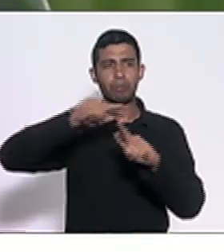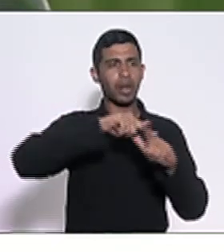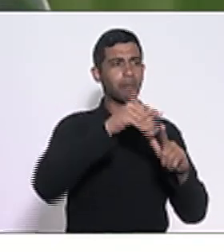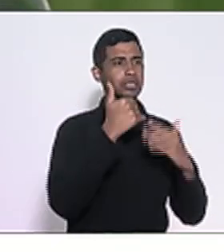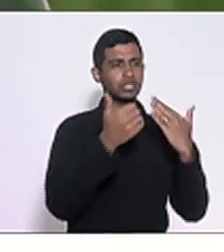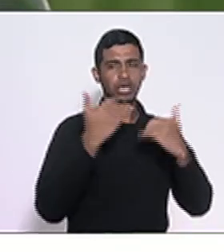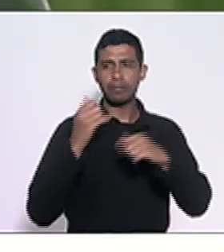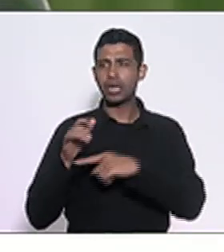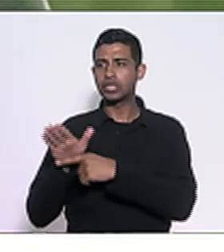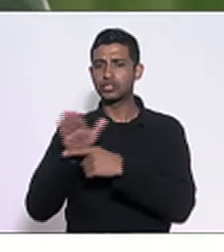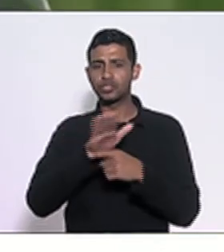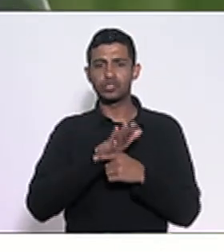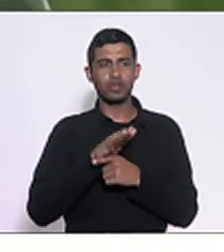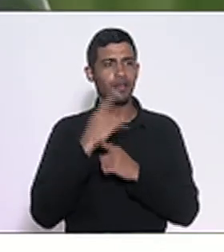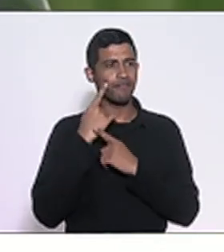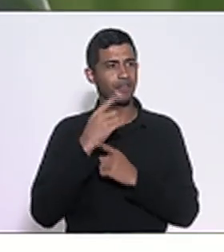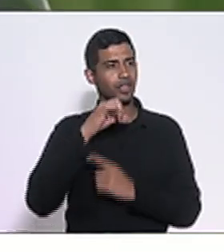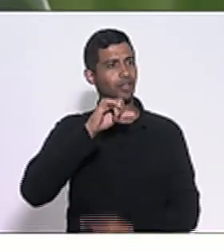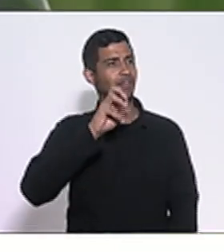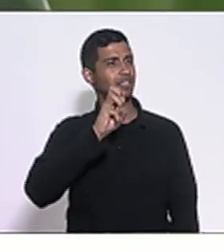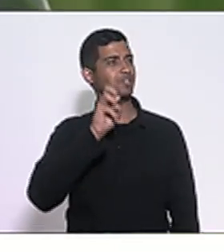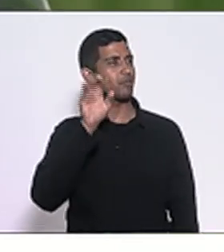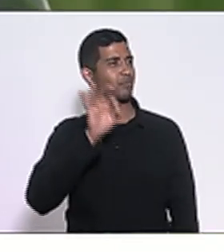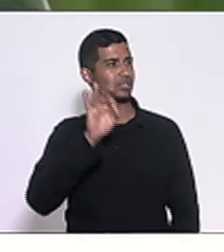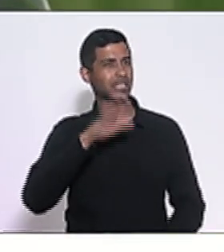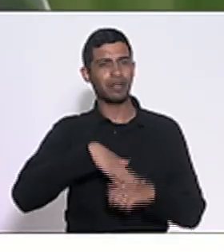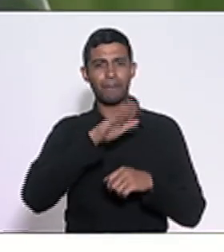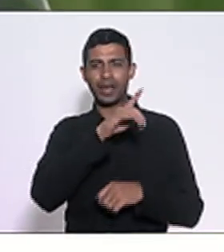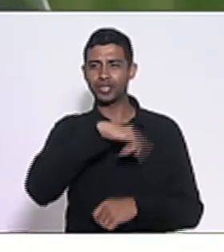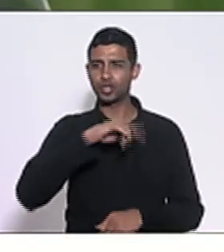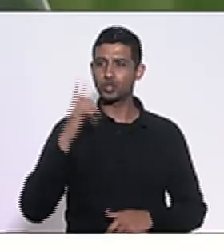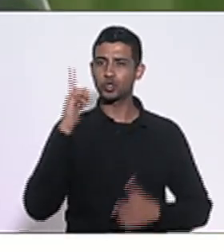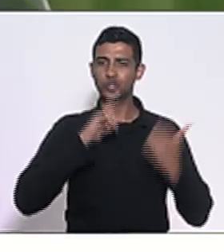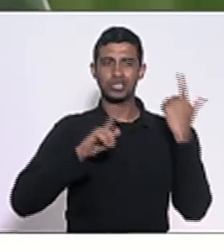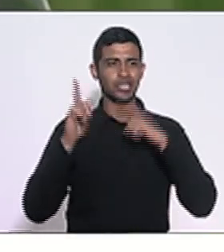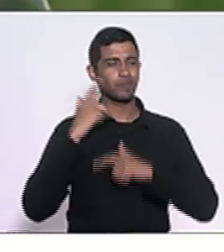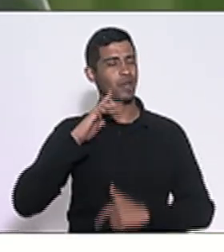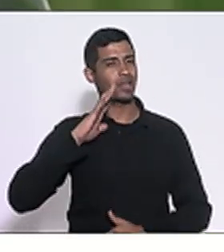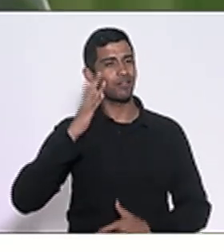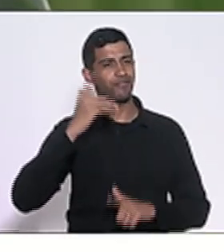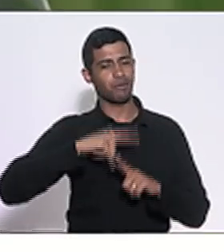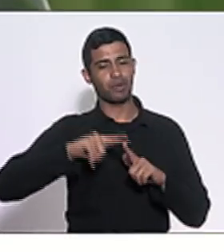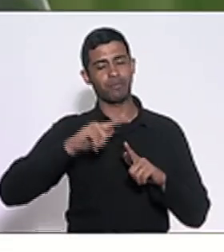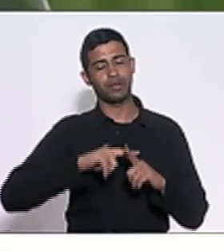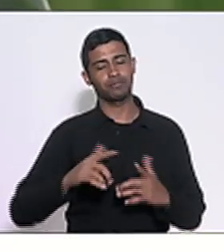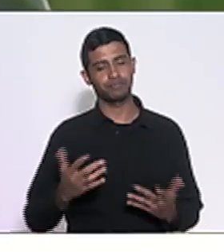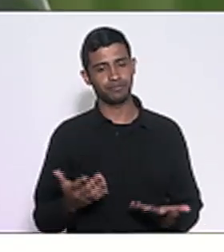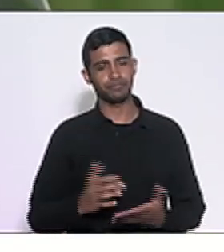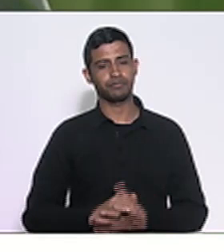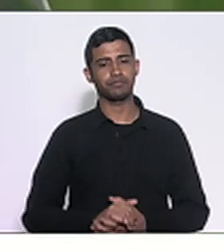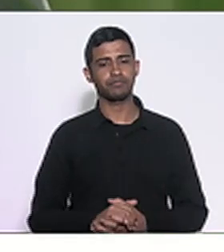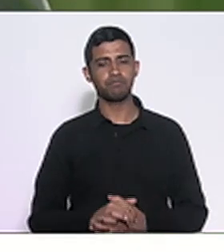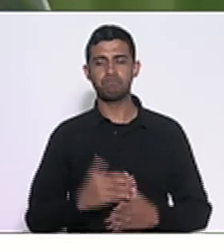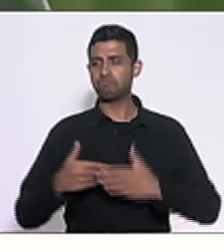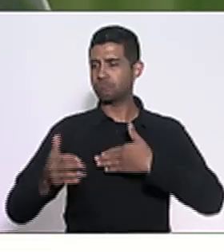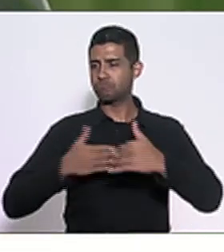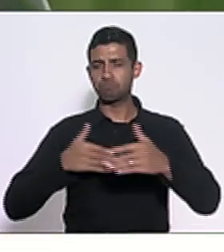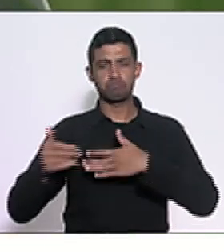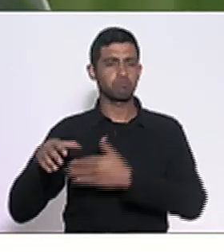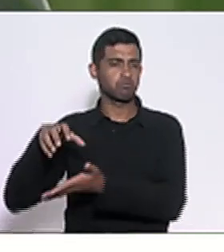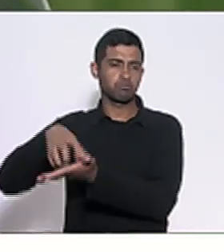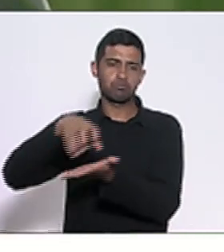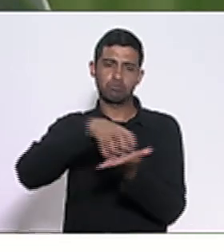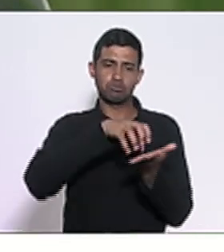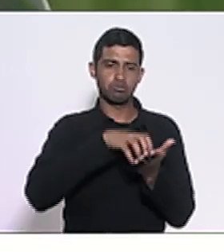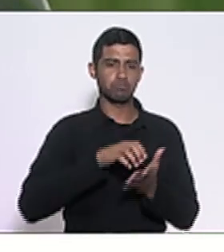acionados, mais de 95% nós conseguimos dar solução, né? Em todas as áreas. Então, na área